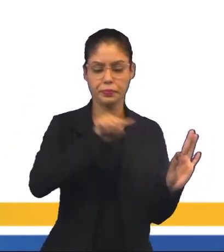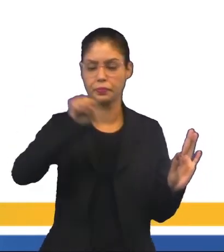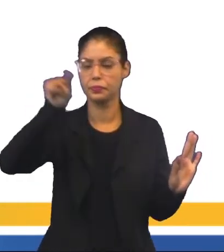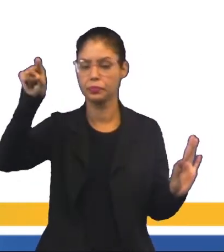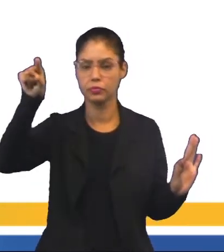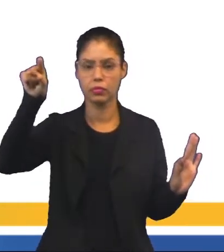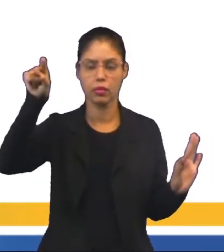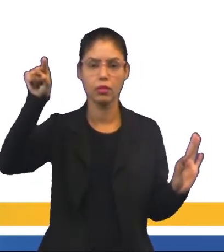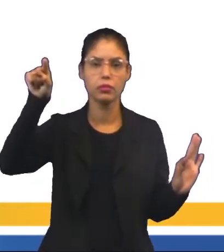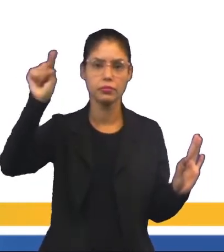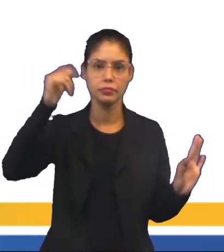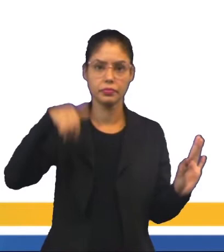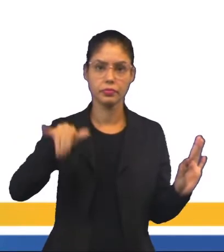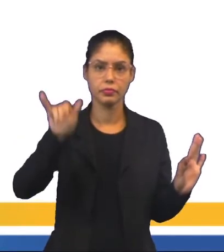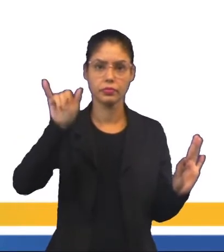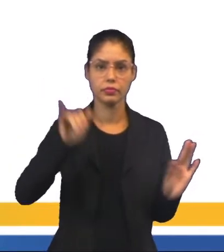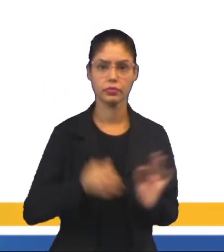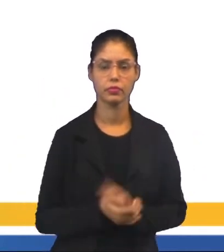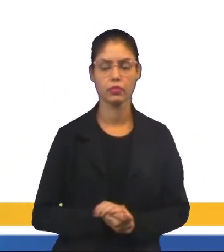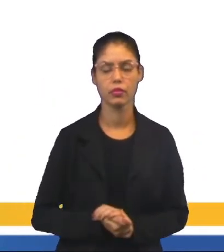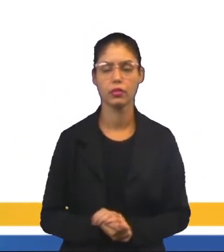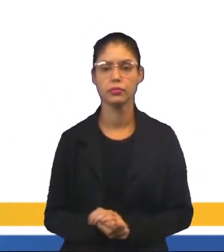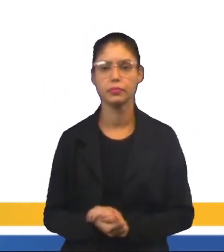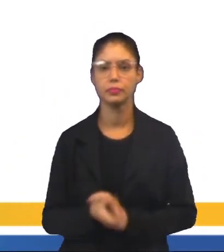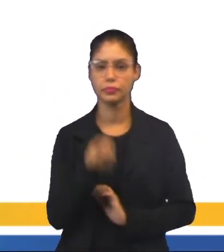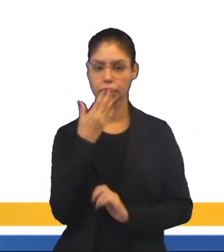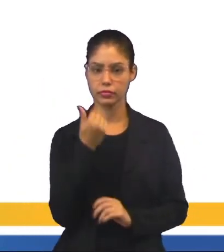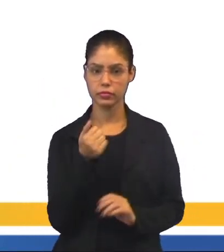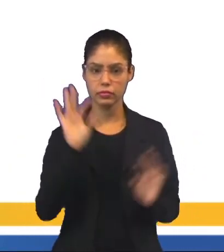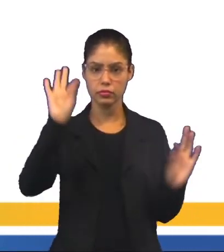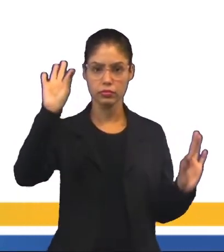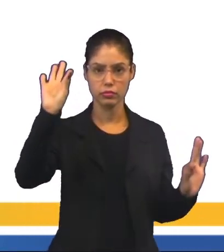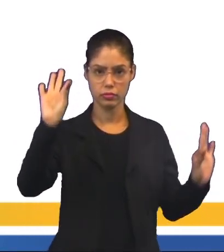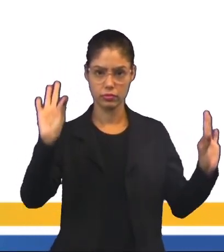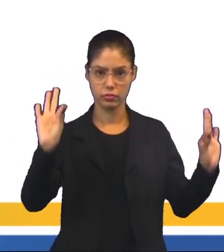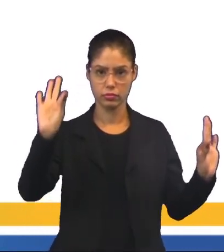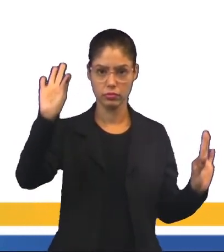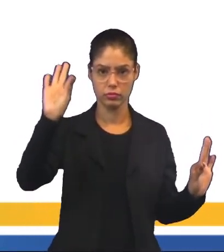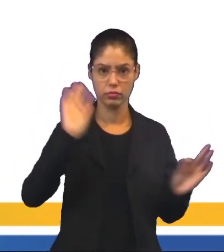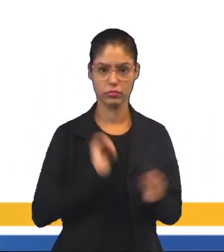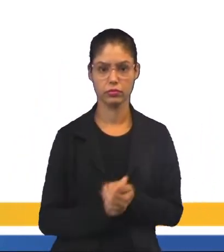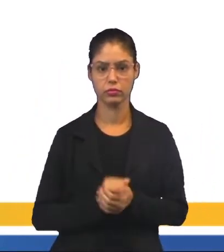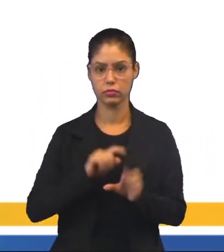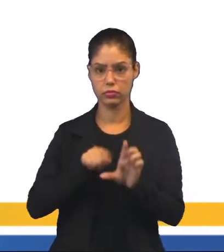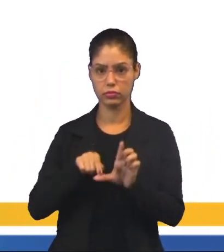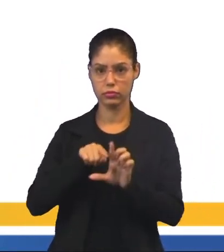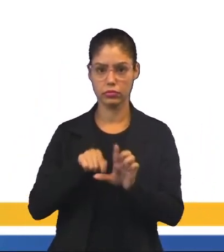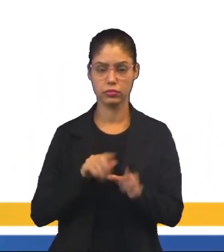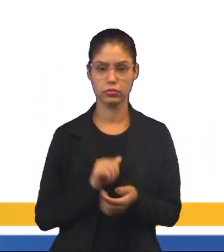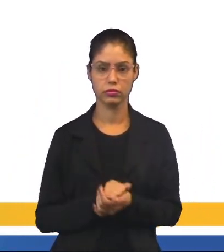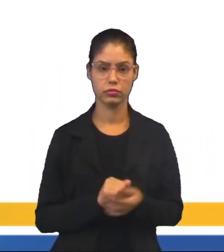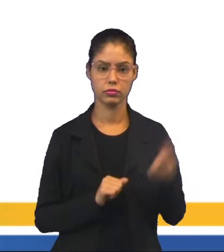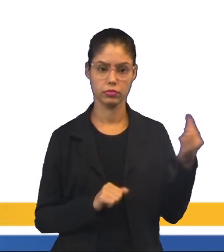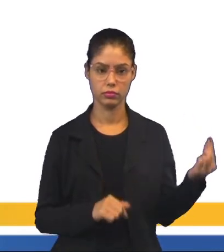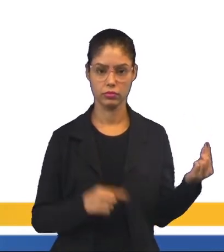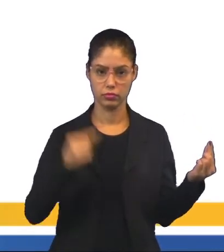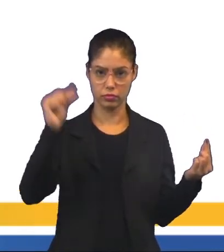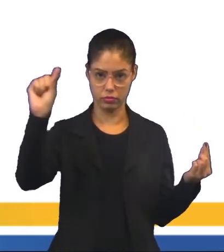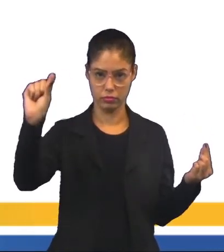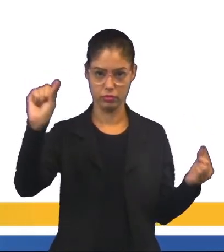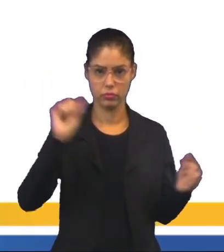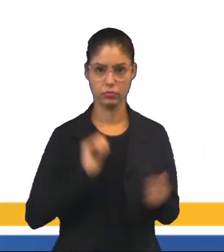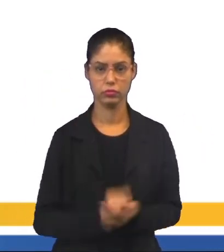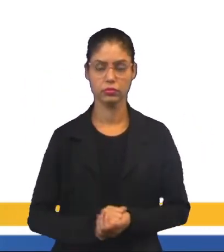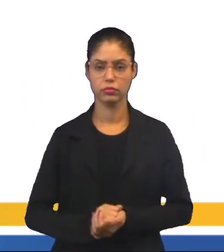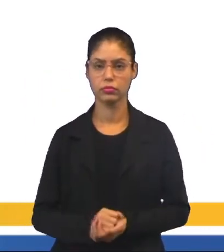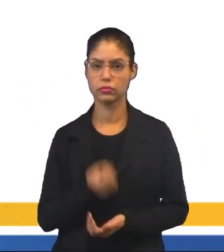cortando o eixo Y, tudo bem? Então, a inclinação, o ângulo alfa, ele sai de um lado para o